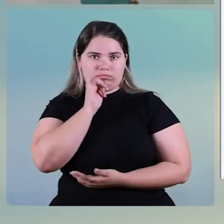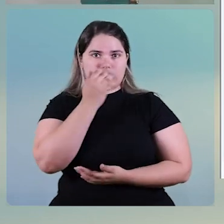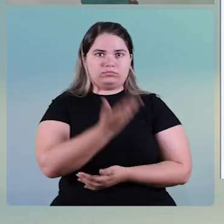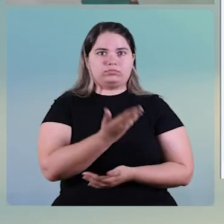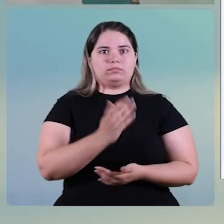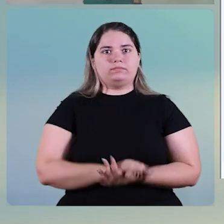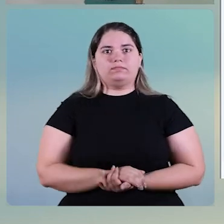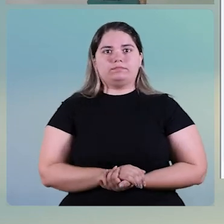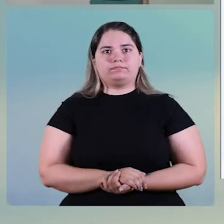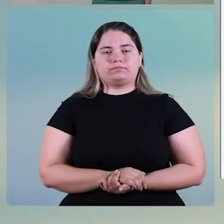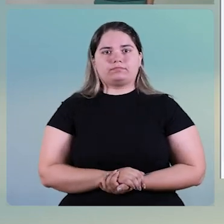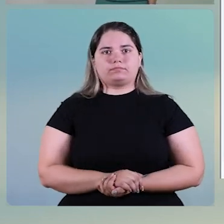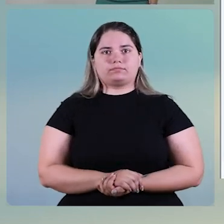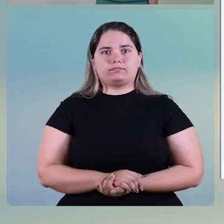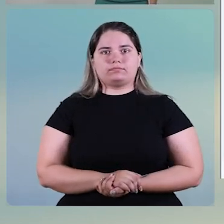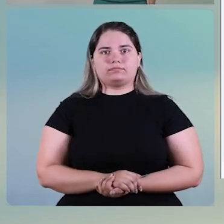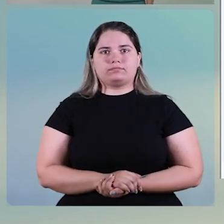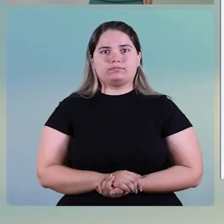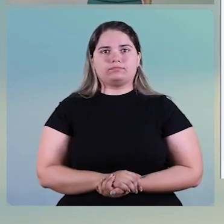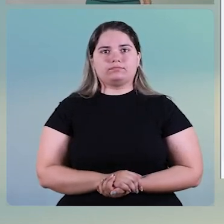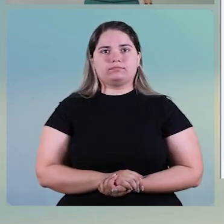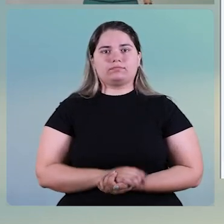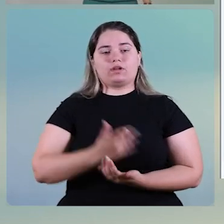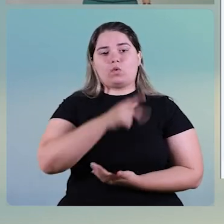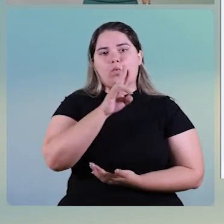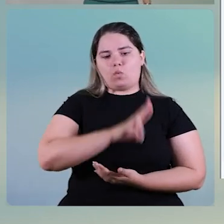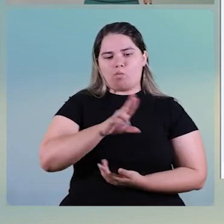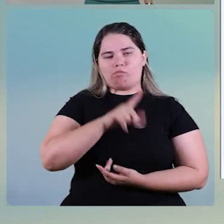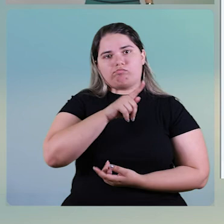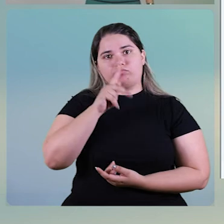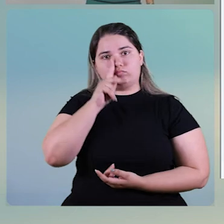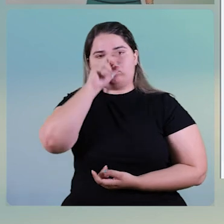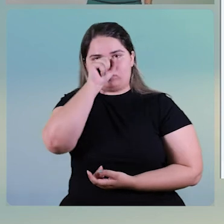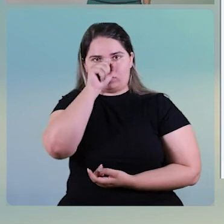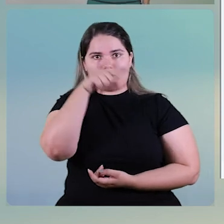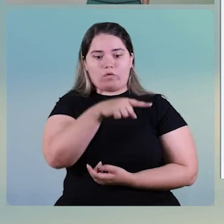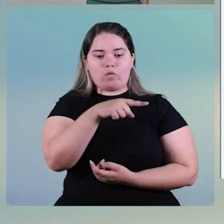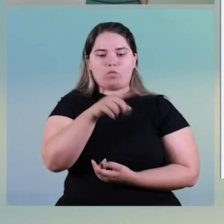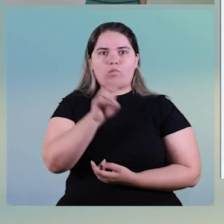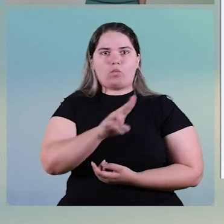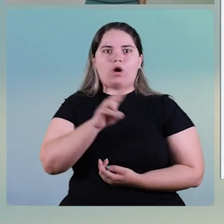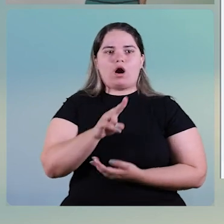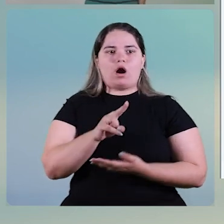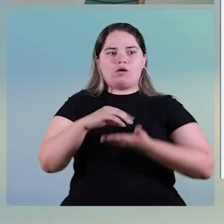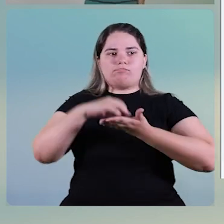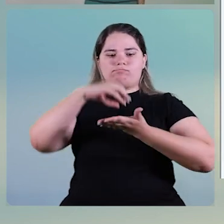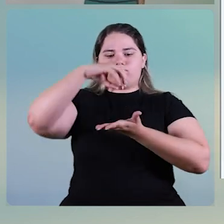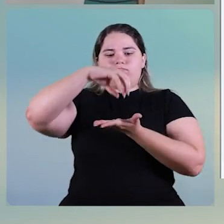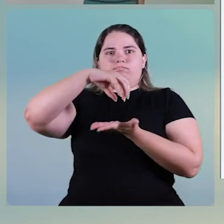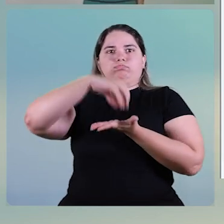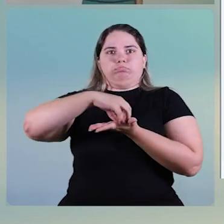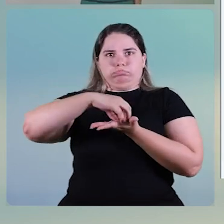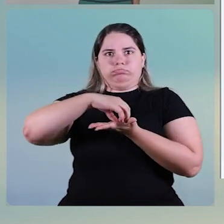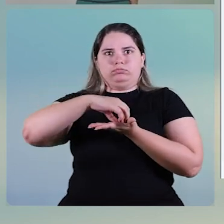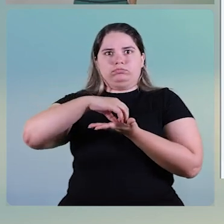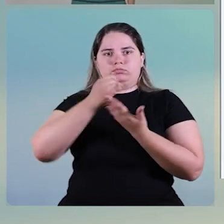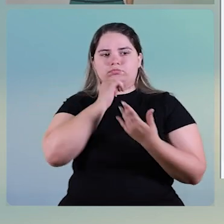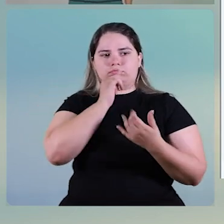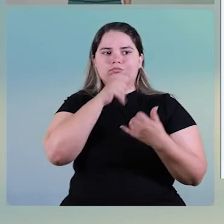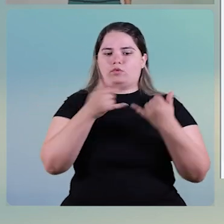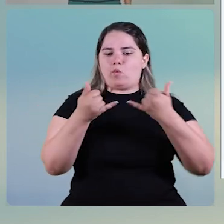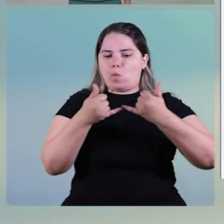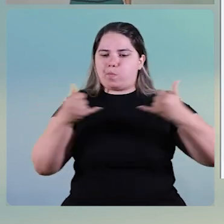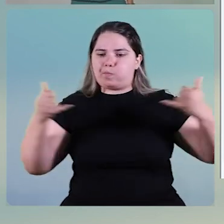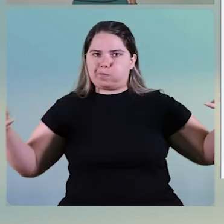a terceira alavanca, é aquela em que a gente faz a força potente no meio. Então,